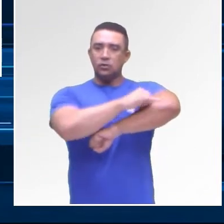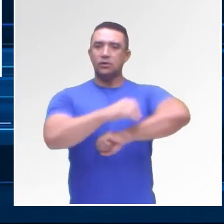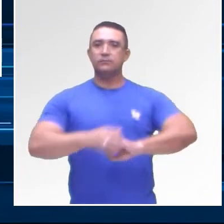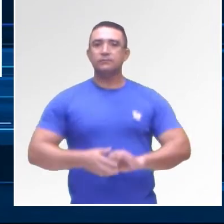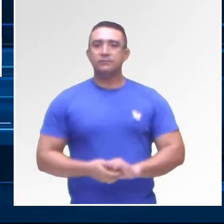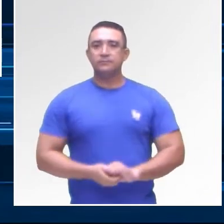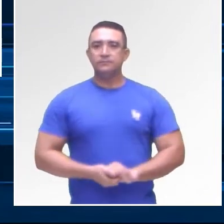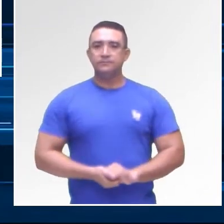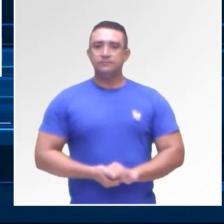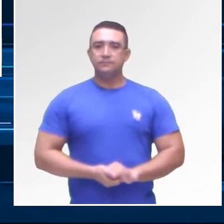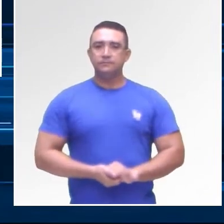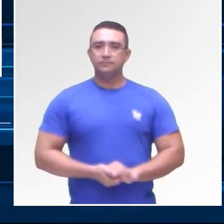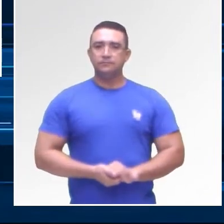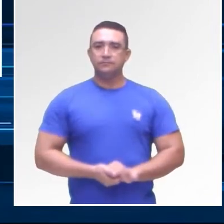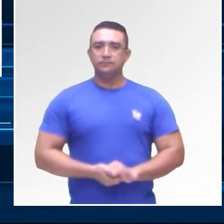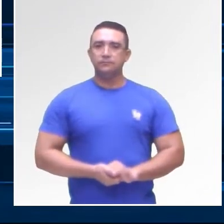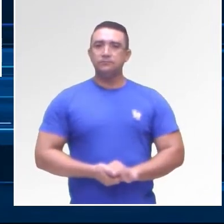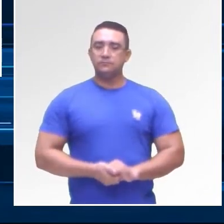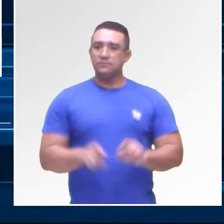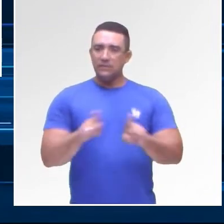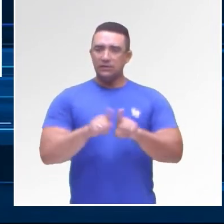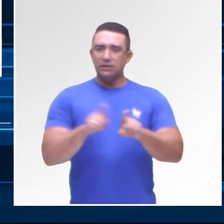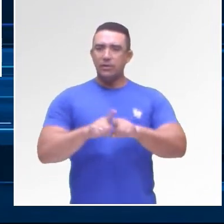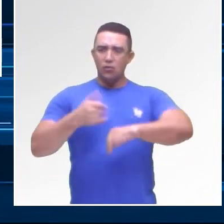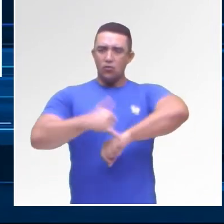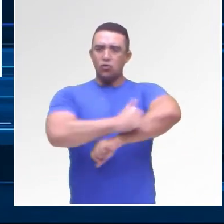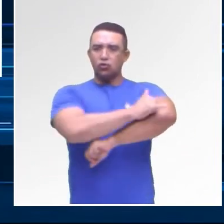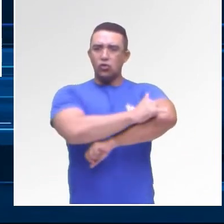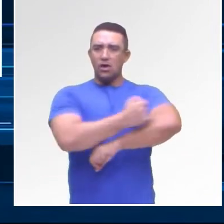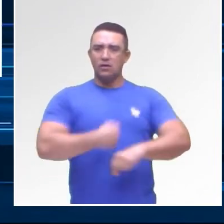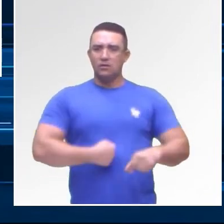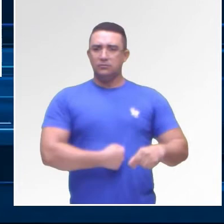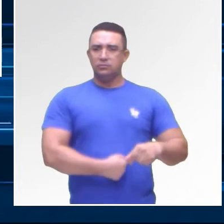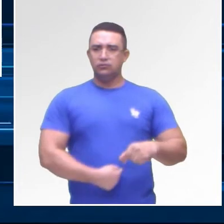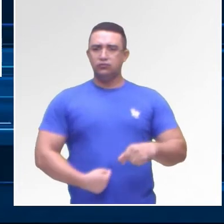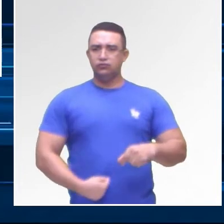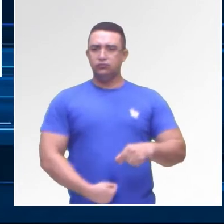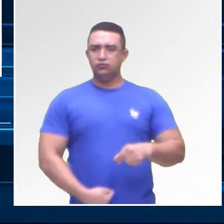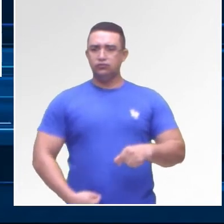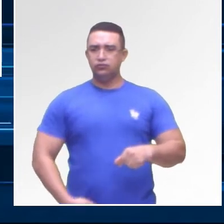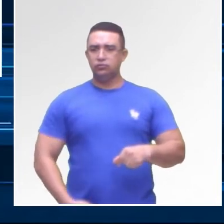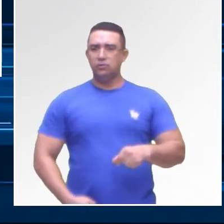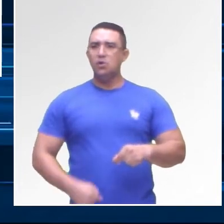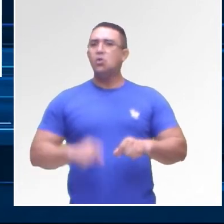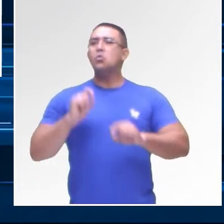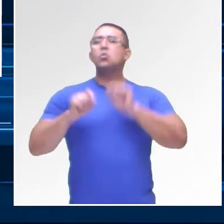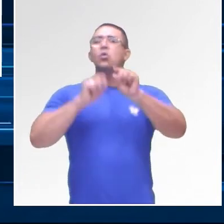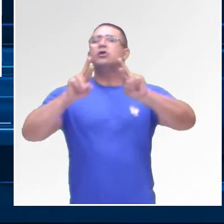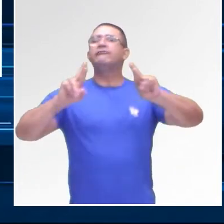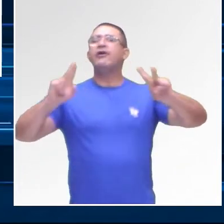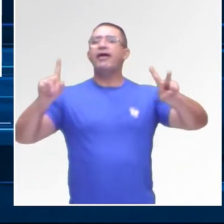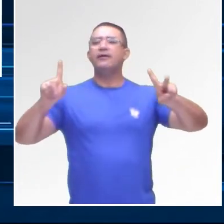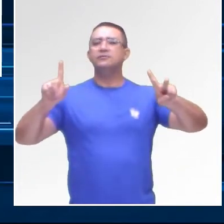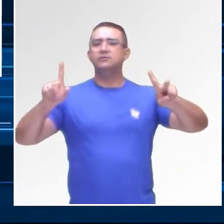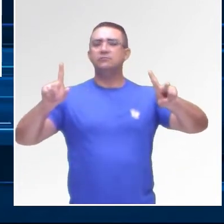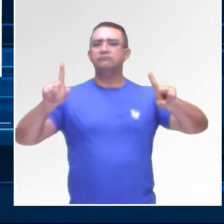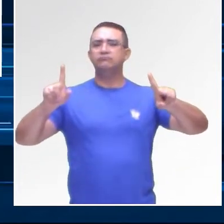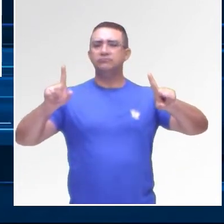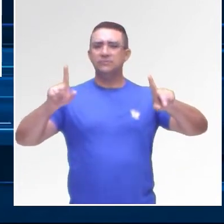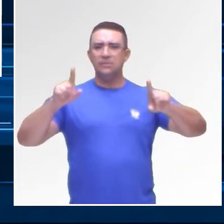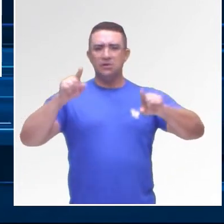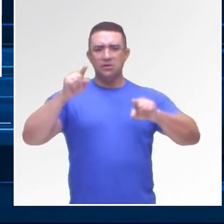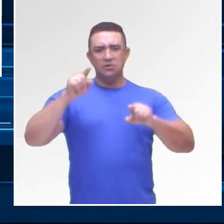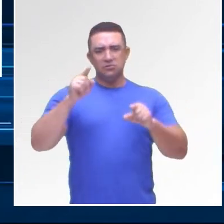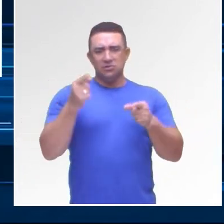gordura abdominal e a gordura visceral. Vocês sabem qual é a diferença entre elas? Será que